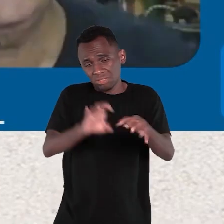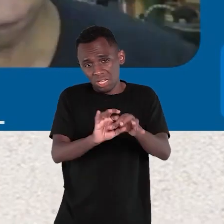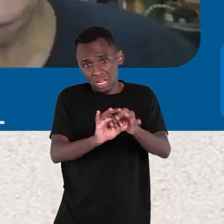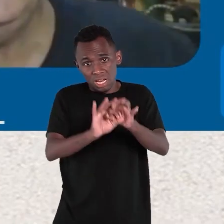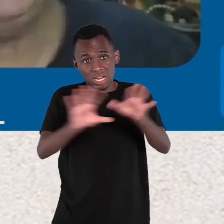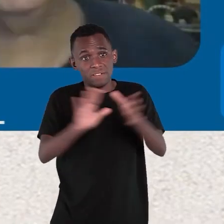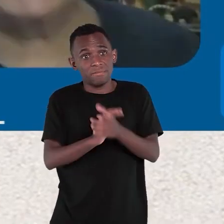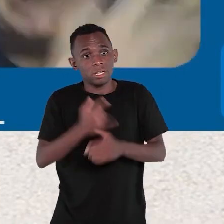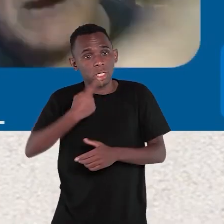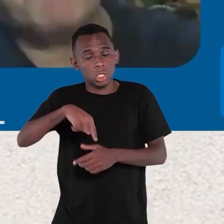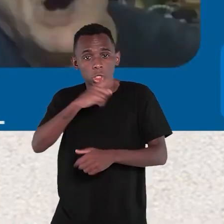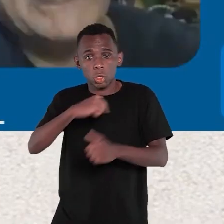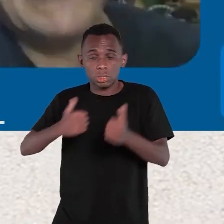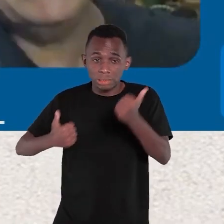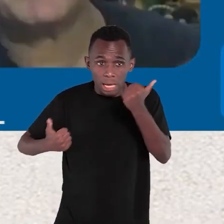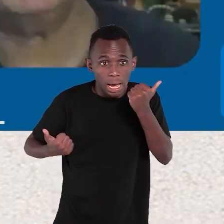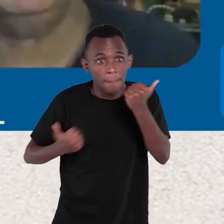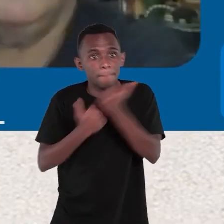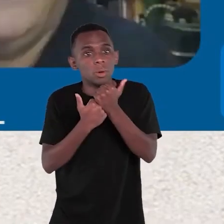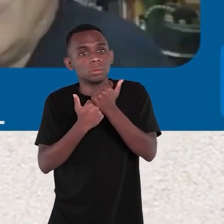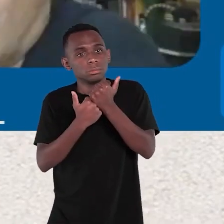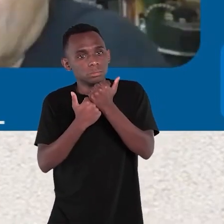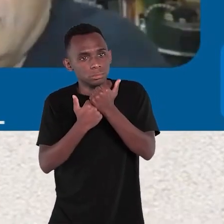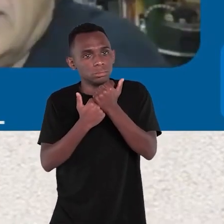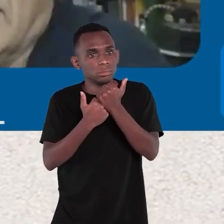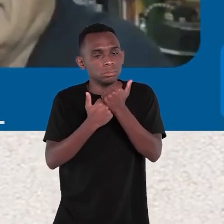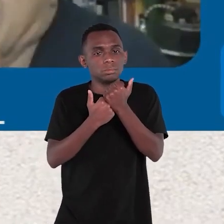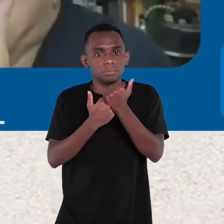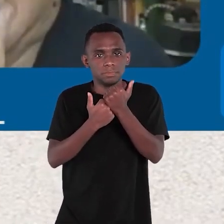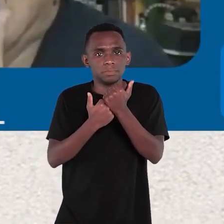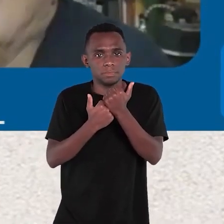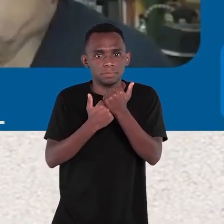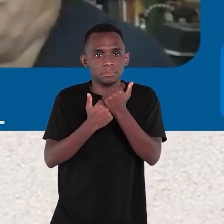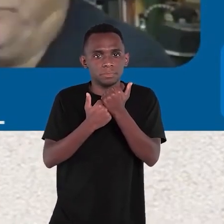né? E a gente apoia isso com